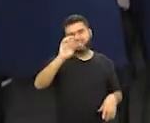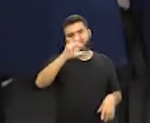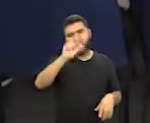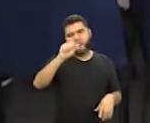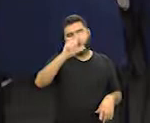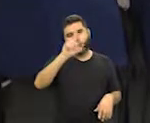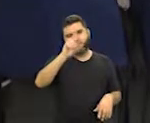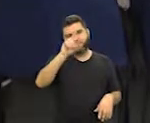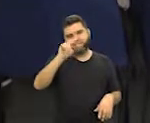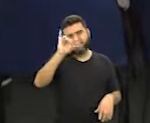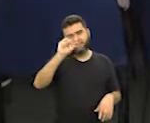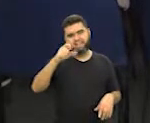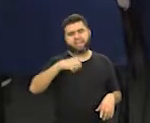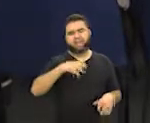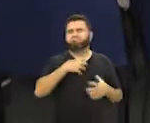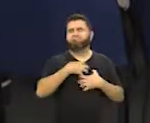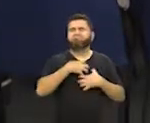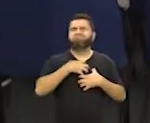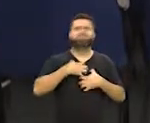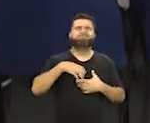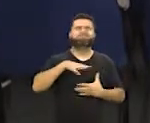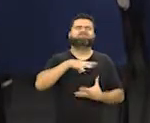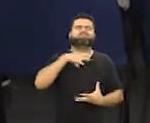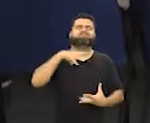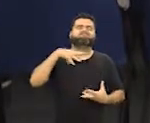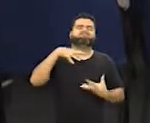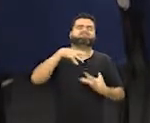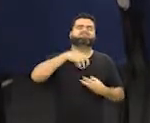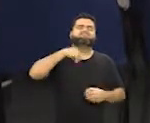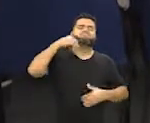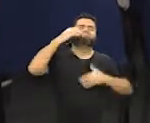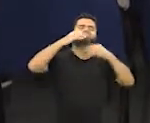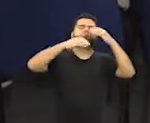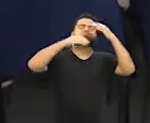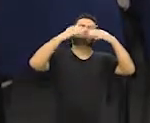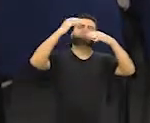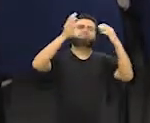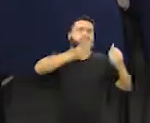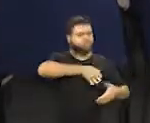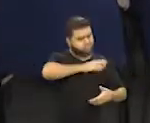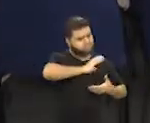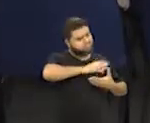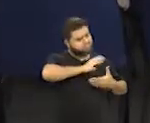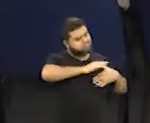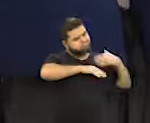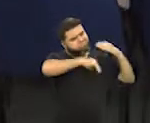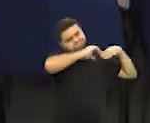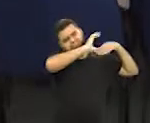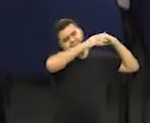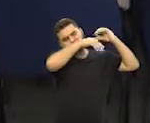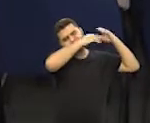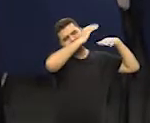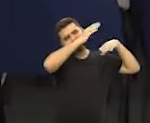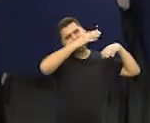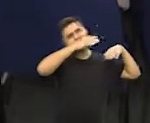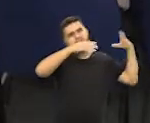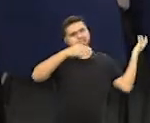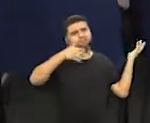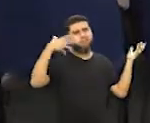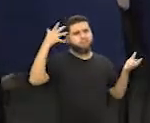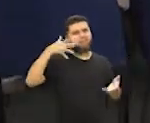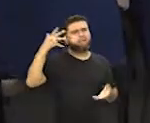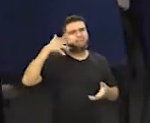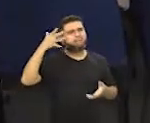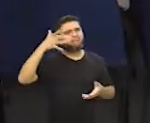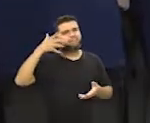que engrandece a nossa alma, o nosso coração, que como bem disse um